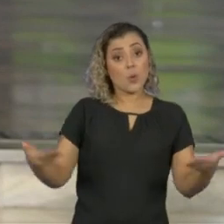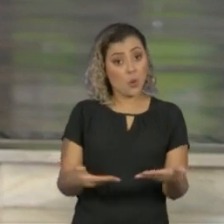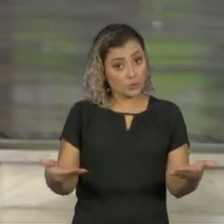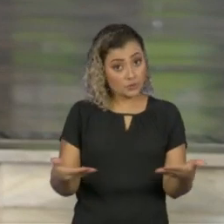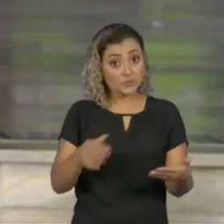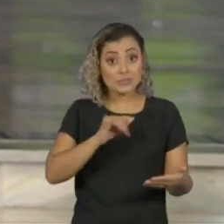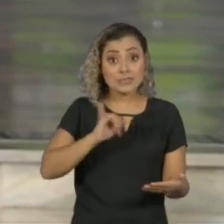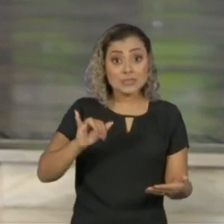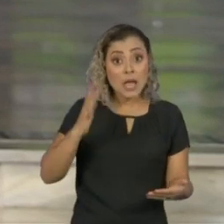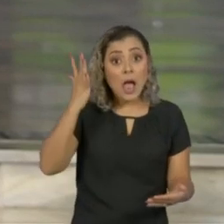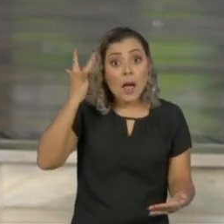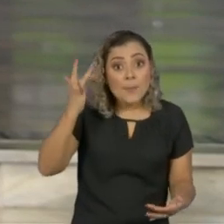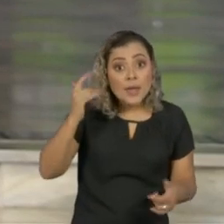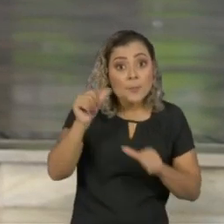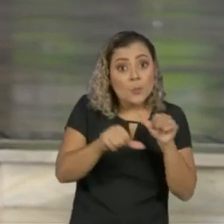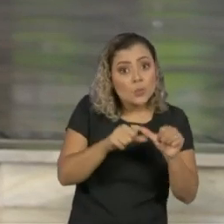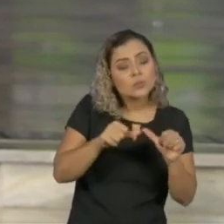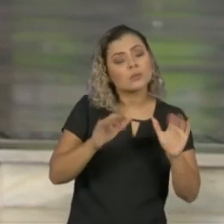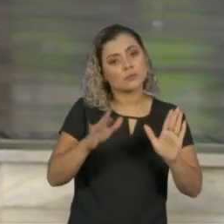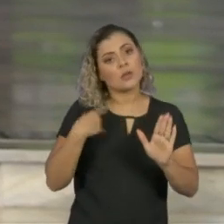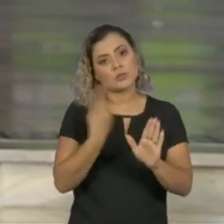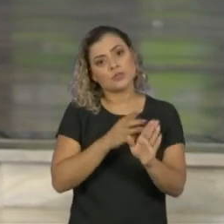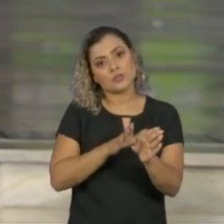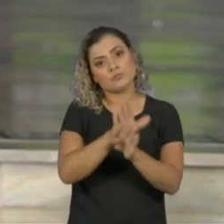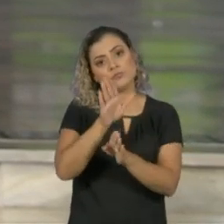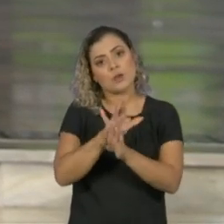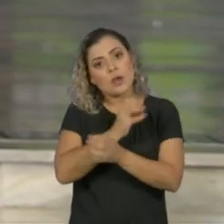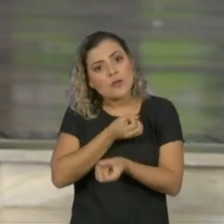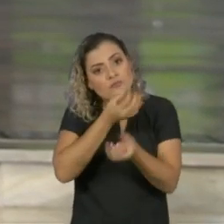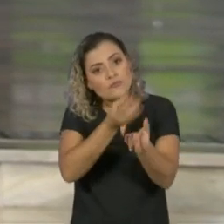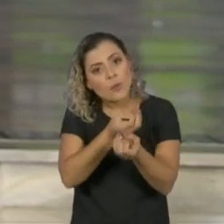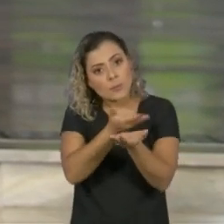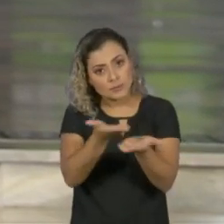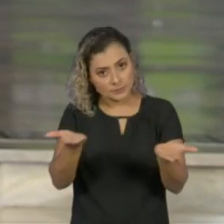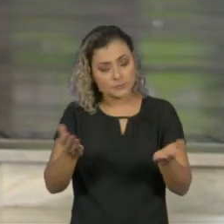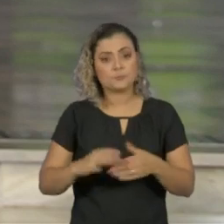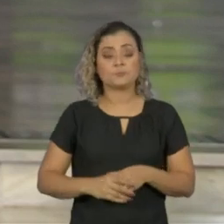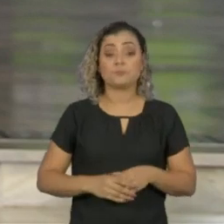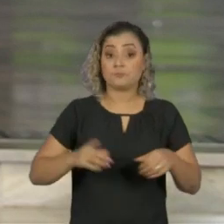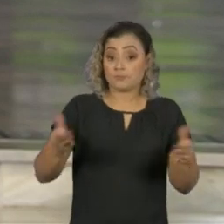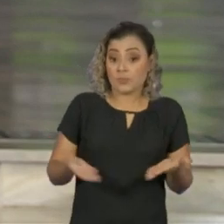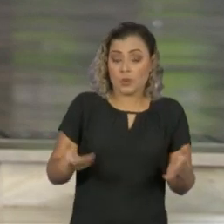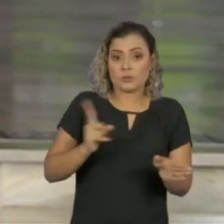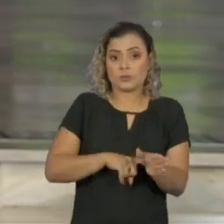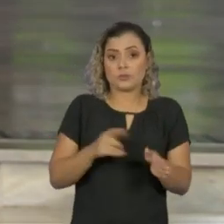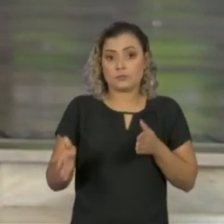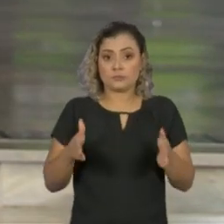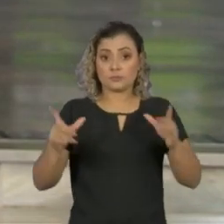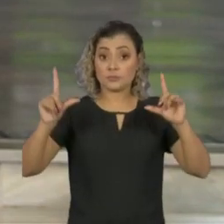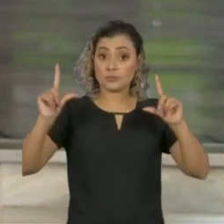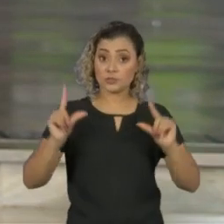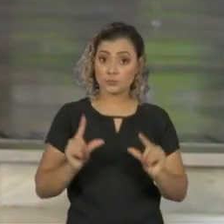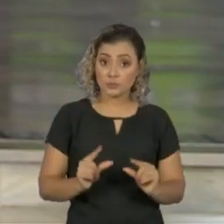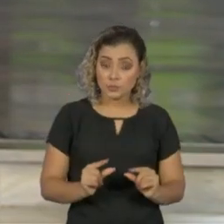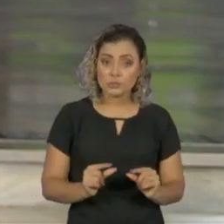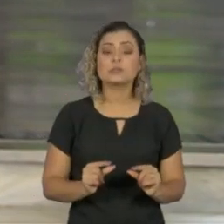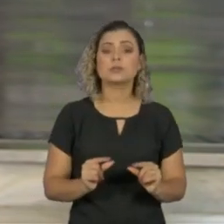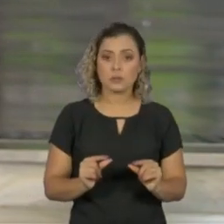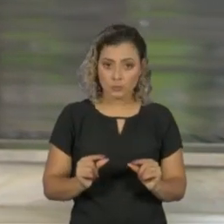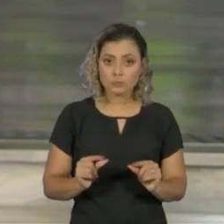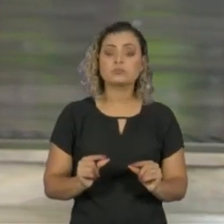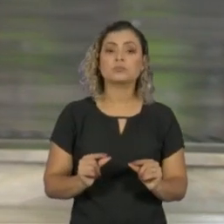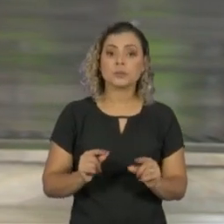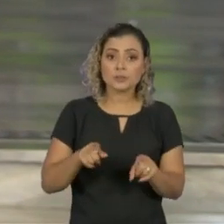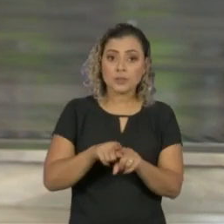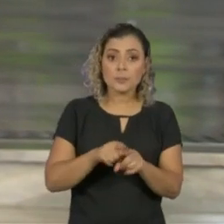Se tivermos que revisar, revisaremos e adotaremos outras medidas. Neste momento, a redução sensível de ocupação e os